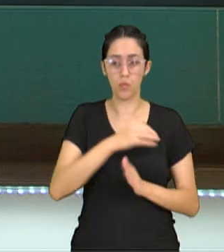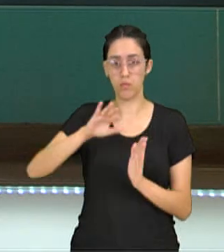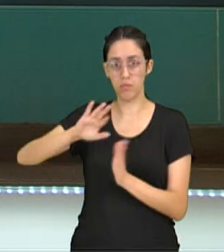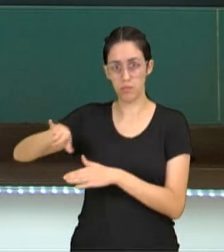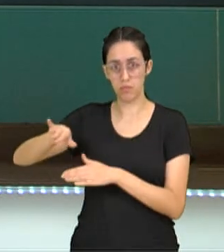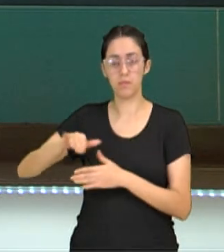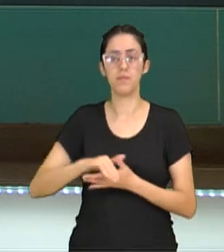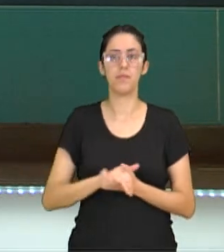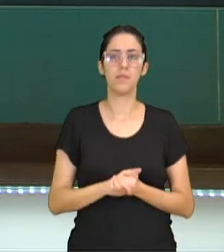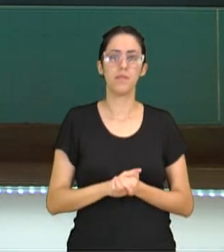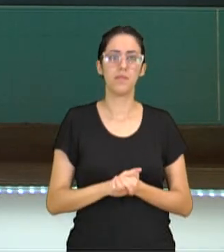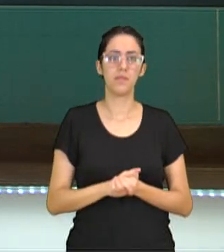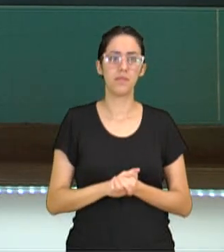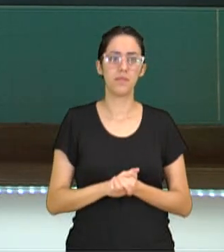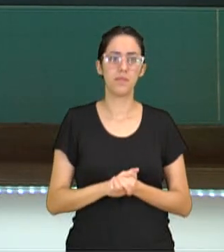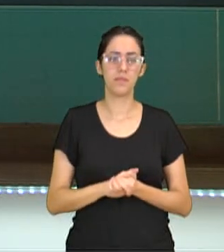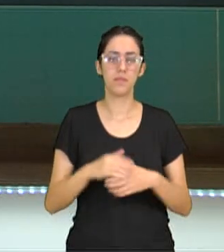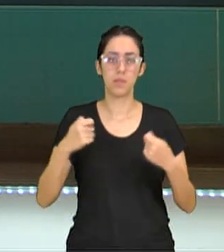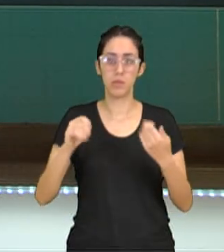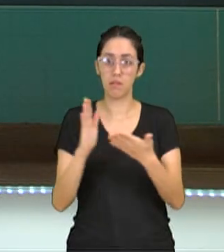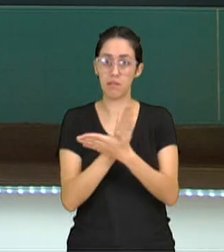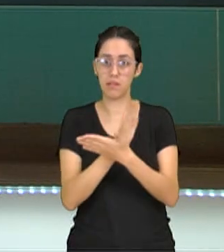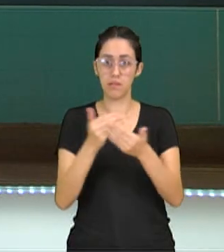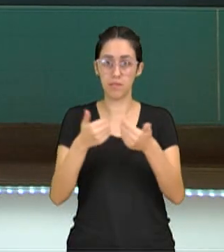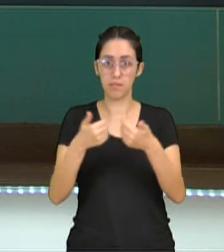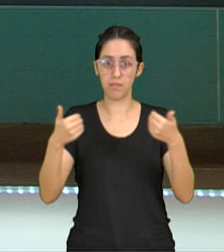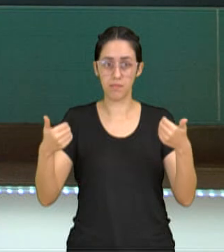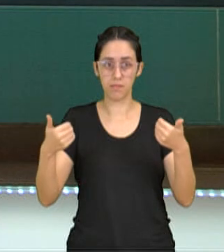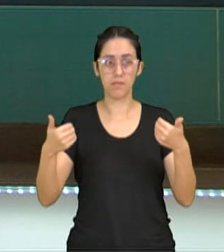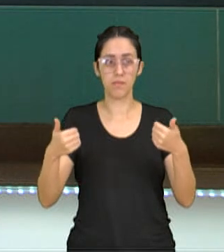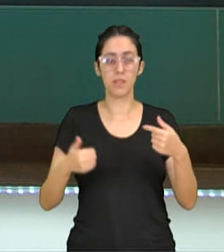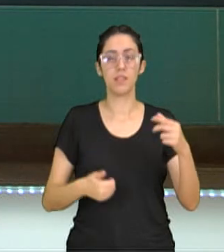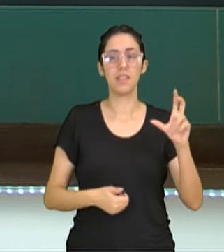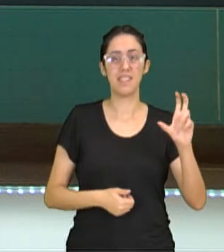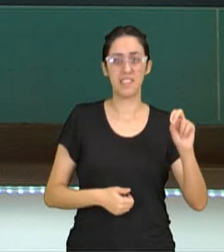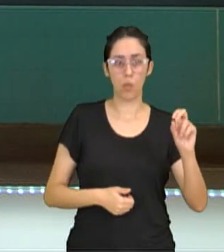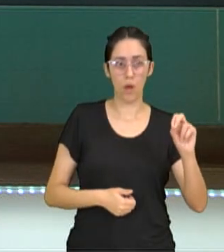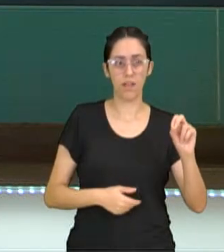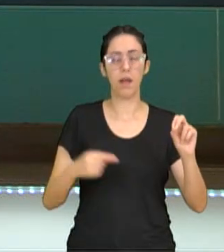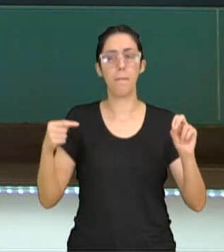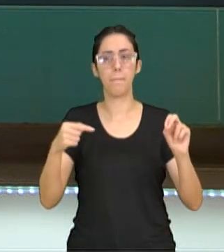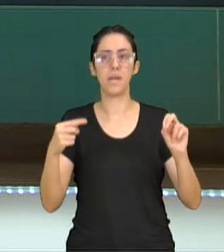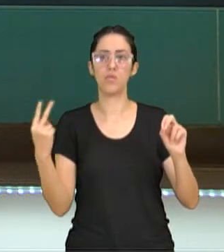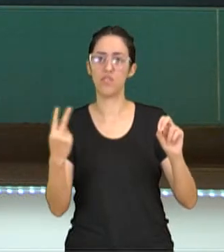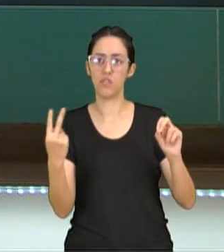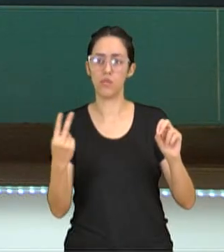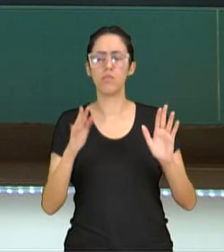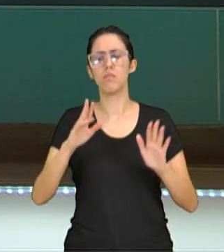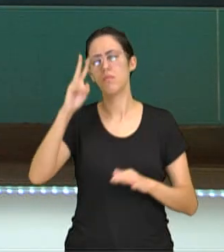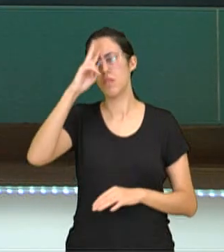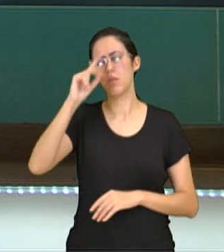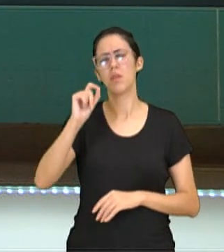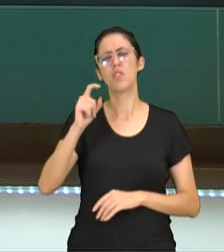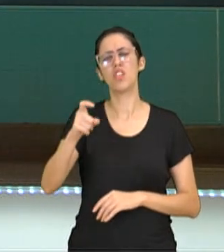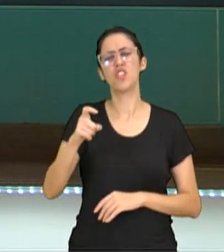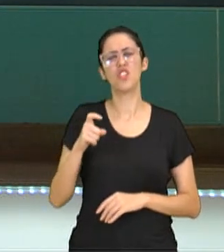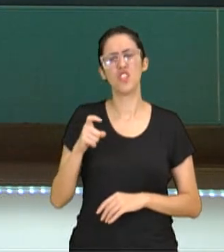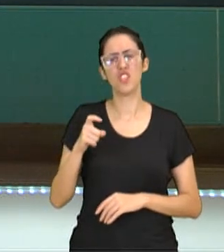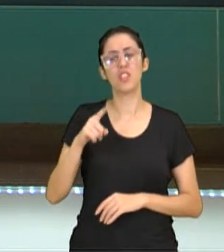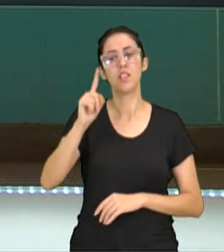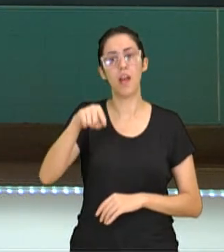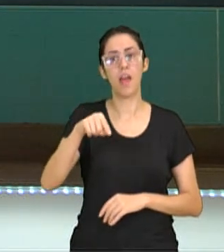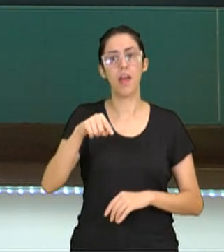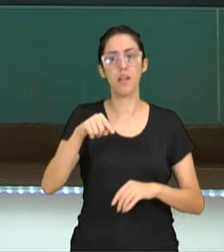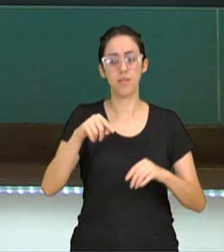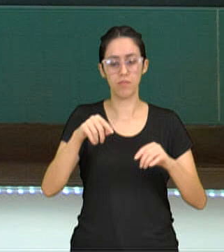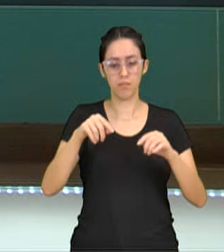dá 50. Letra para um lado, número para o outro, x deu menos 22. Só vamos lembrar, gente, o que é x? X é a medida do comprimento